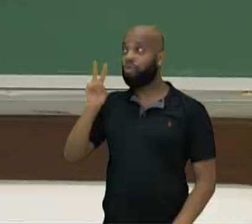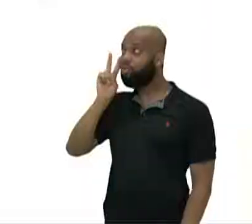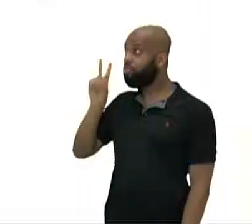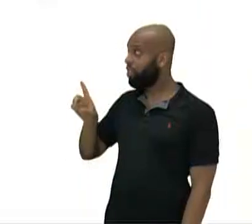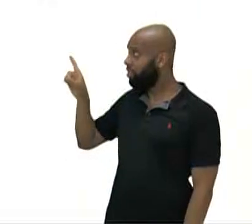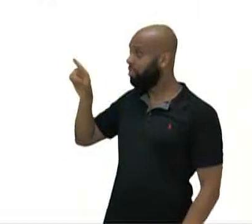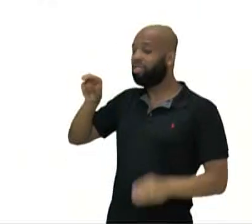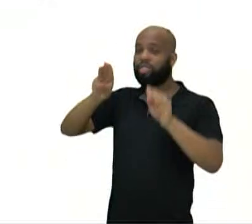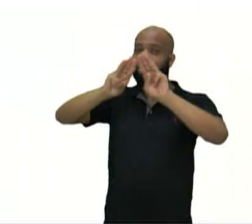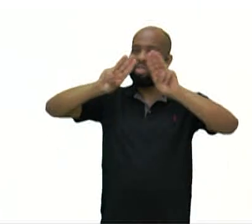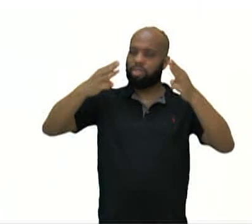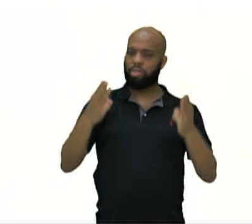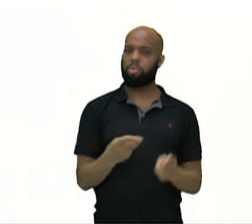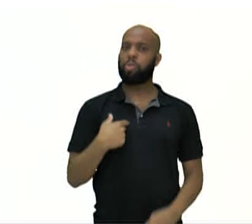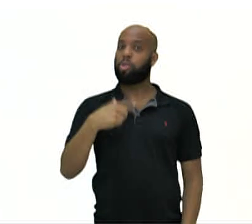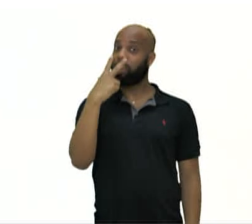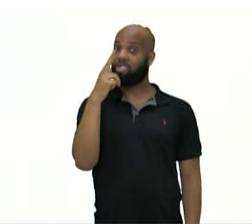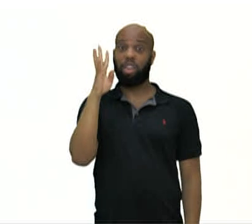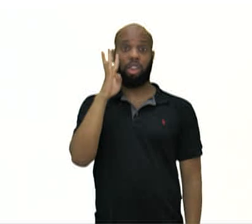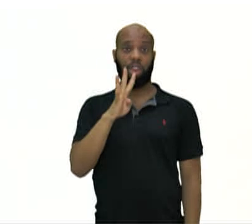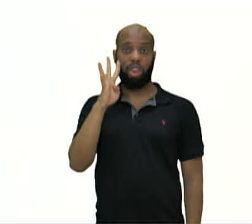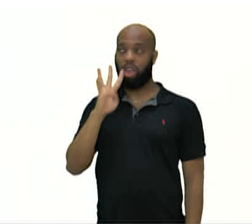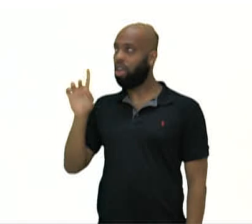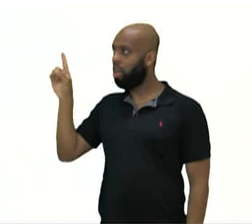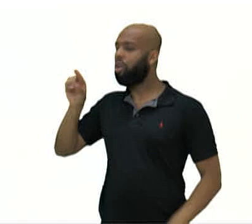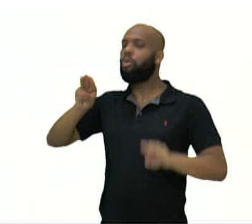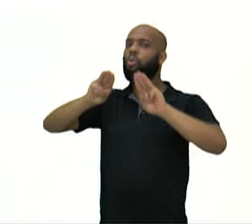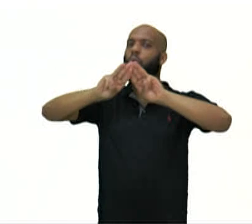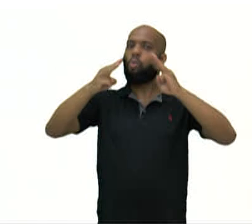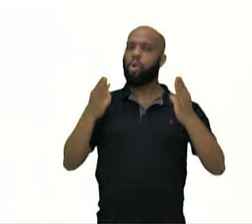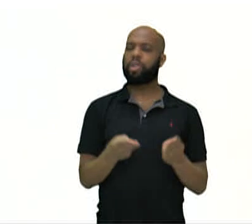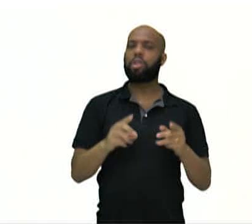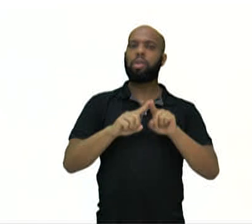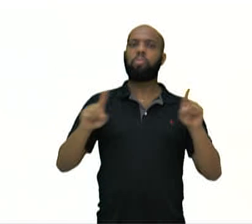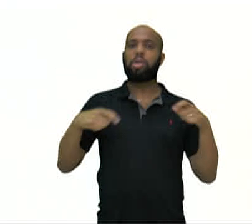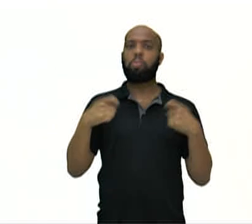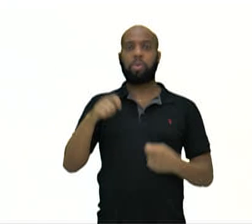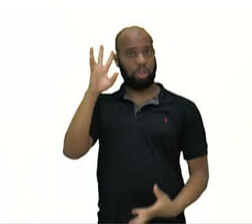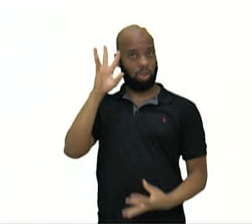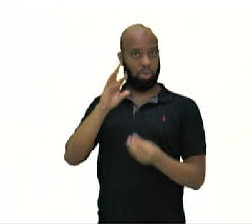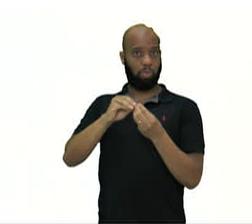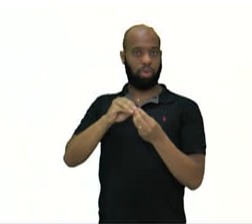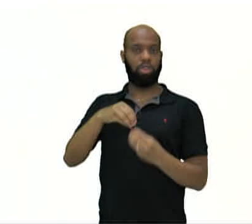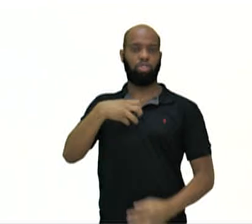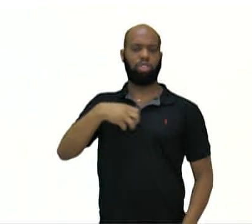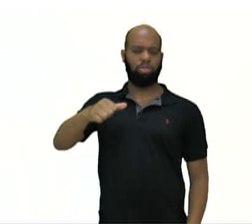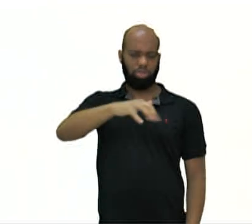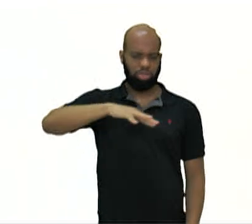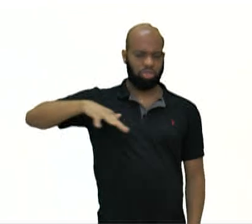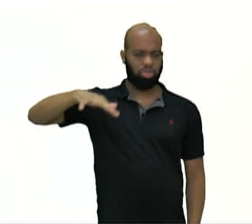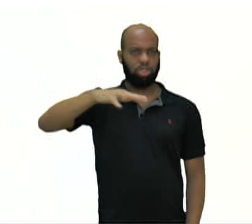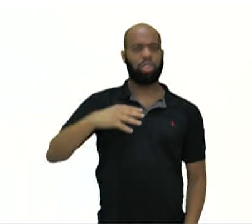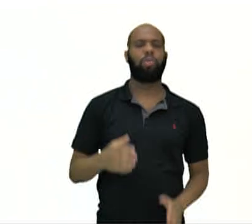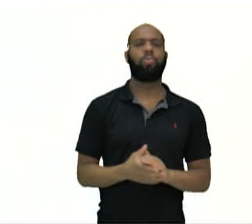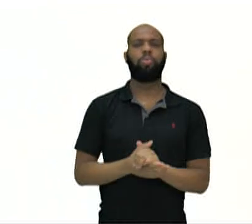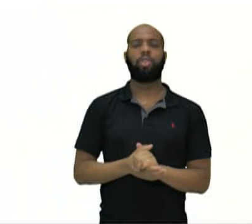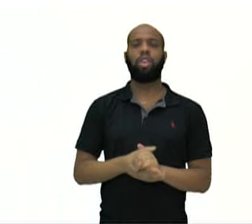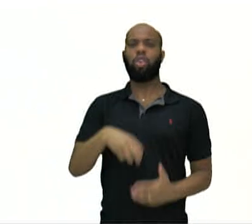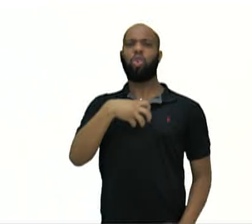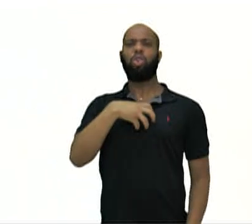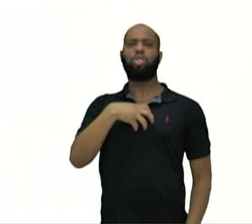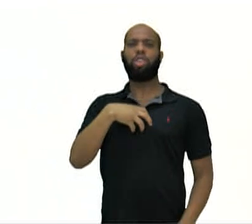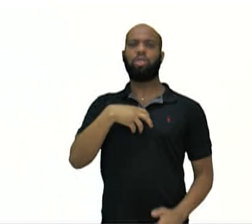mapa, que eu achei muito legal esse mapa aí. Mas entenda de forma genérica, a maior parte do relevo